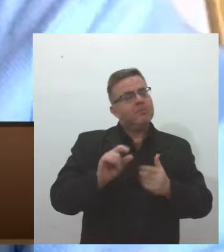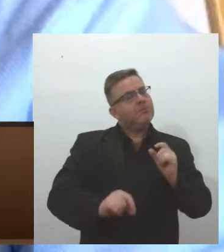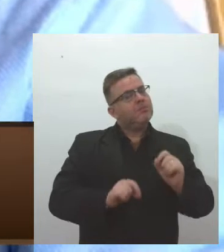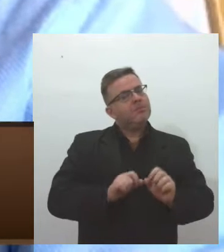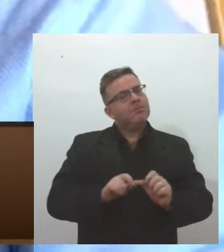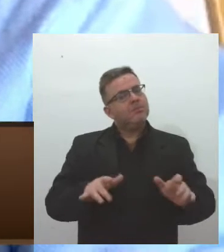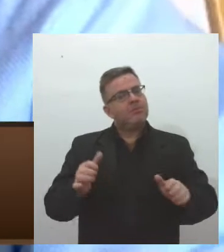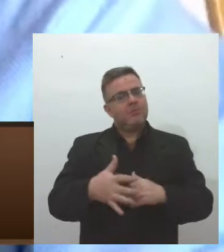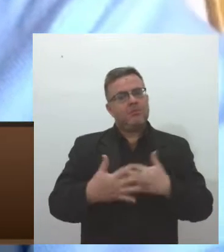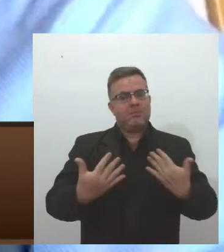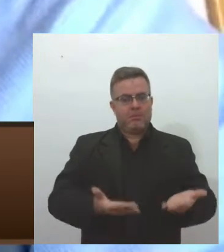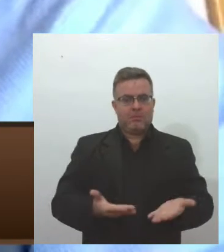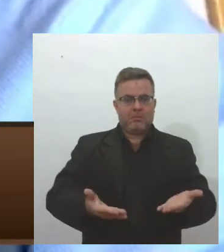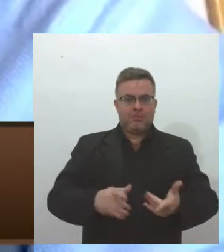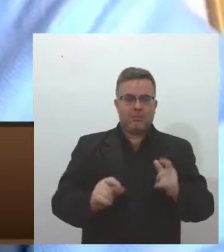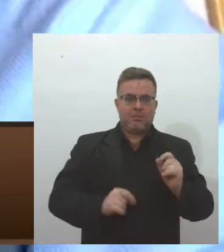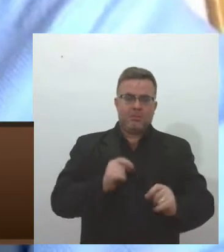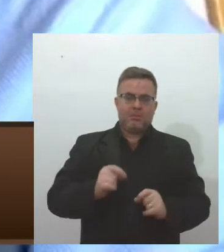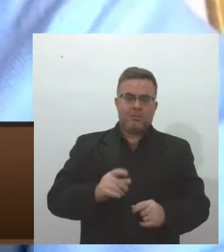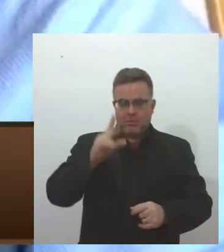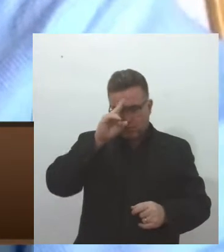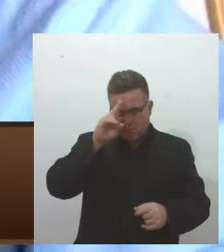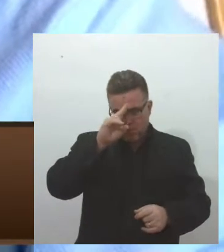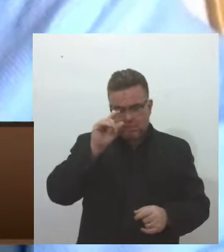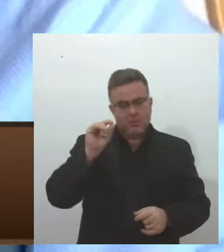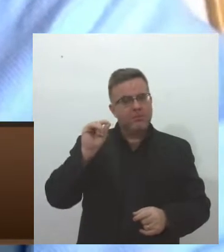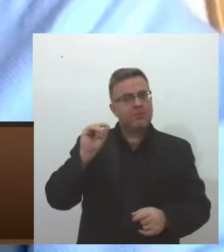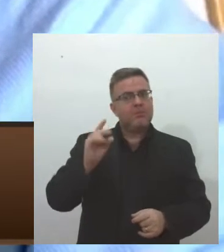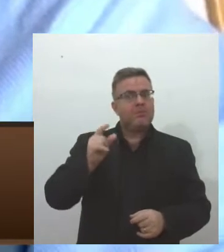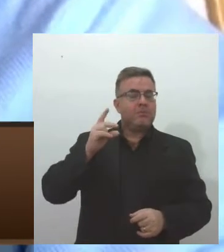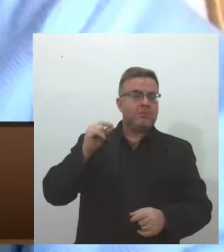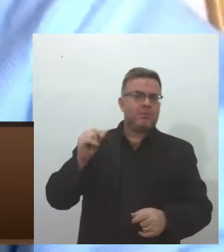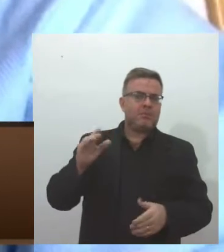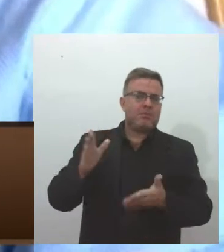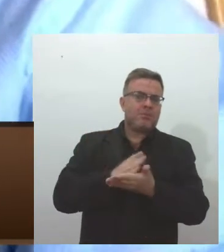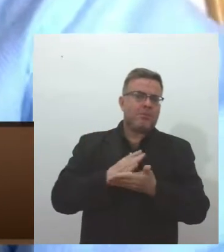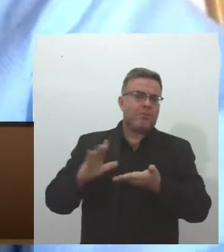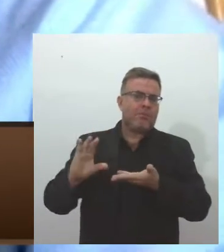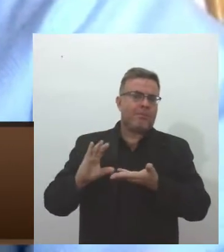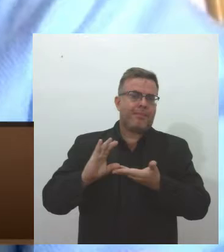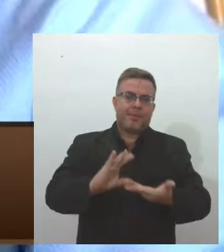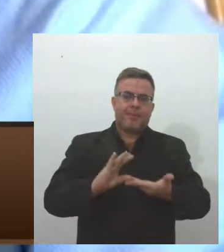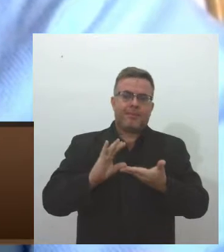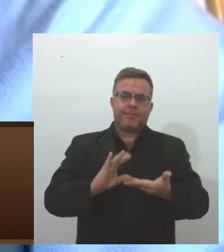pandemia. Hoje eu me reuni com alguns investidores que vão investir